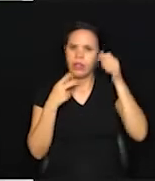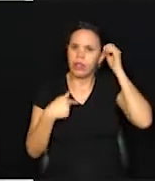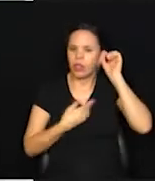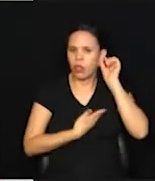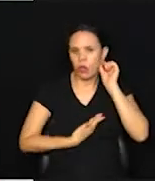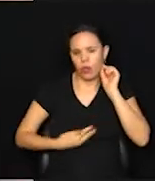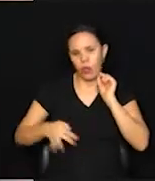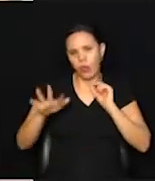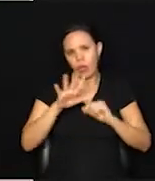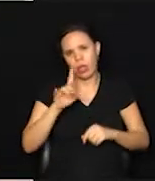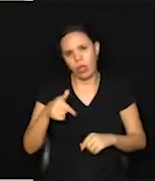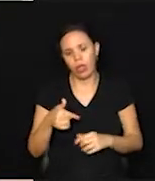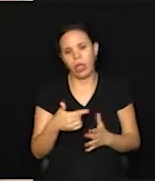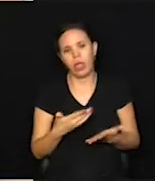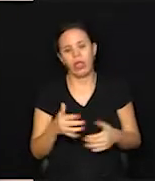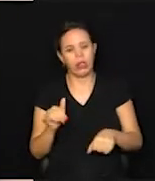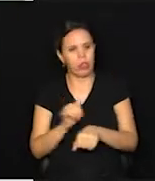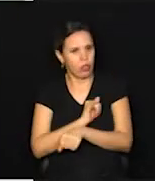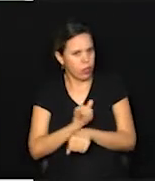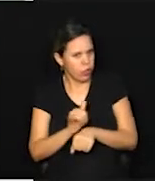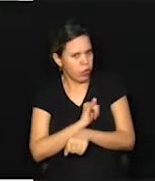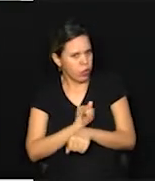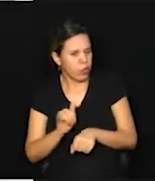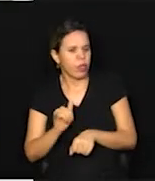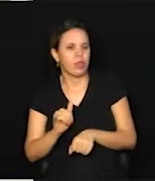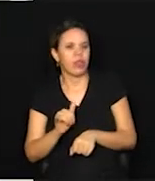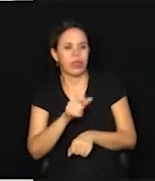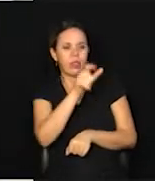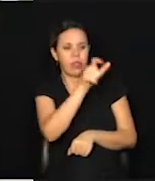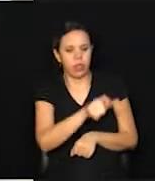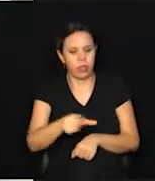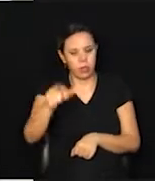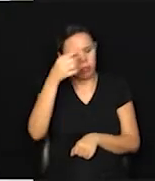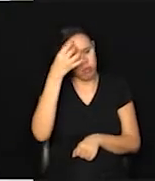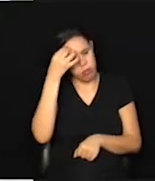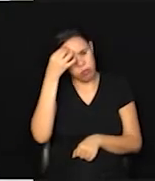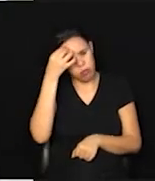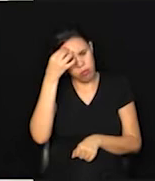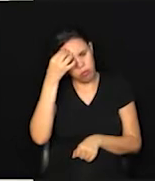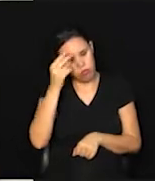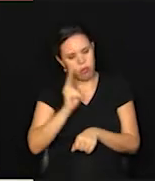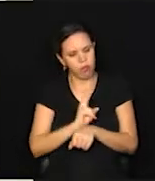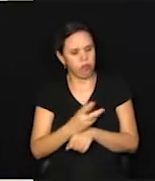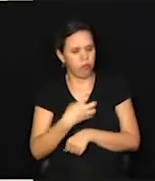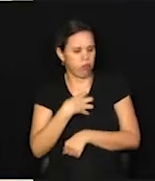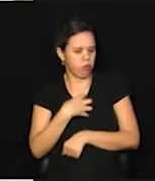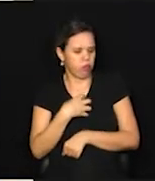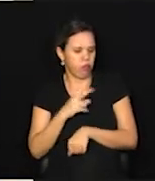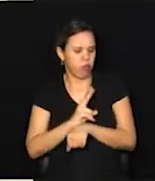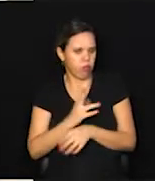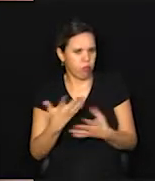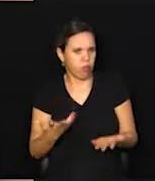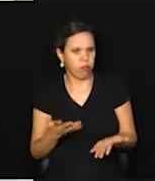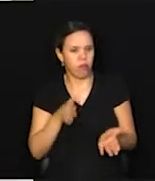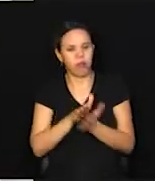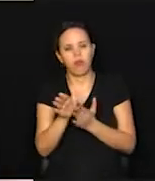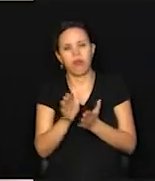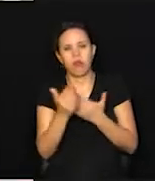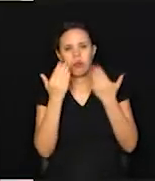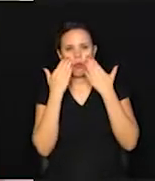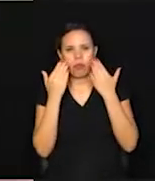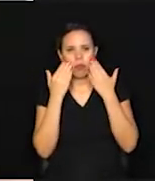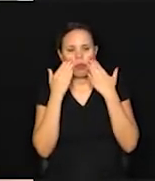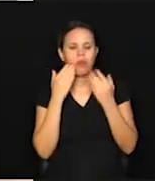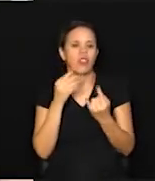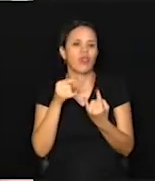federal, era parte de uma estratégia de produzir nas pessoas a sensação de segurança. Existe, inclusive, uma publicação da Fiocruz